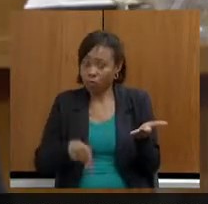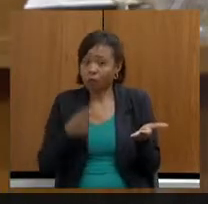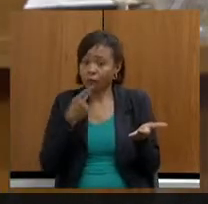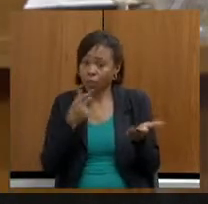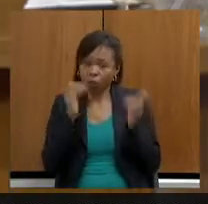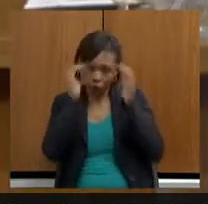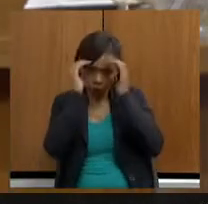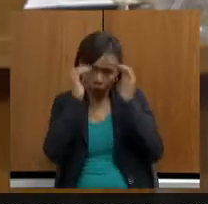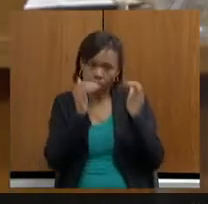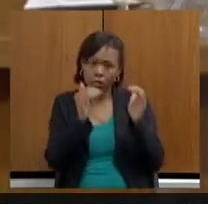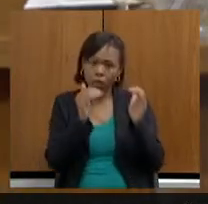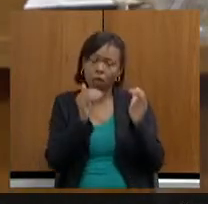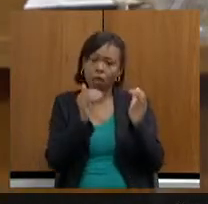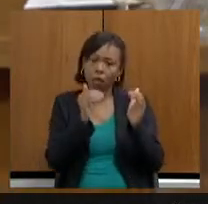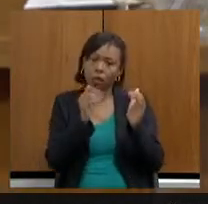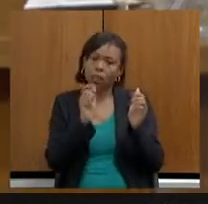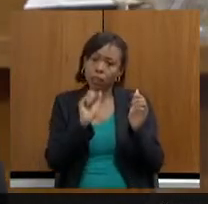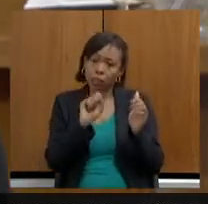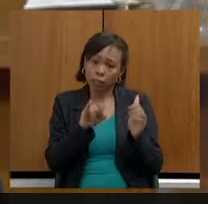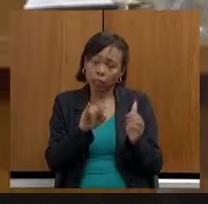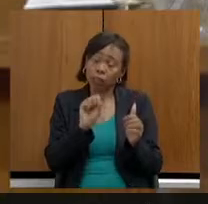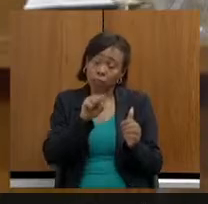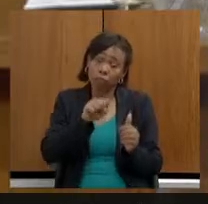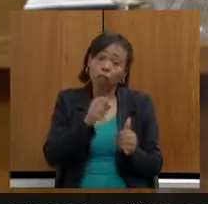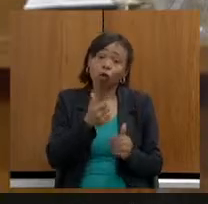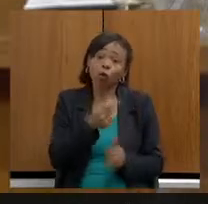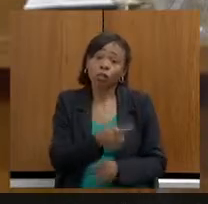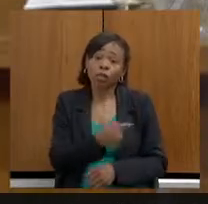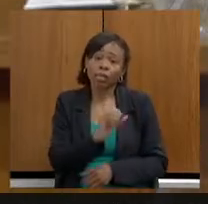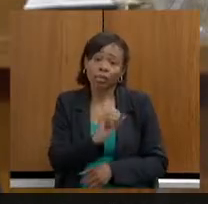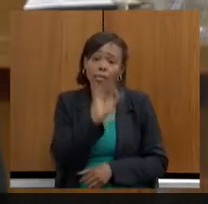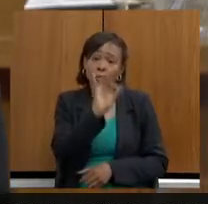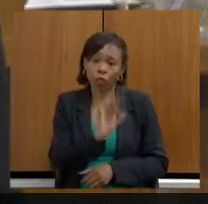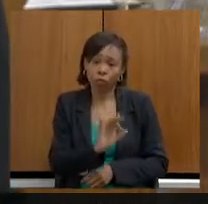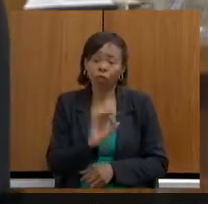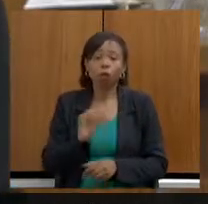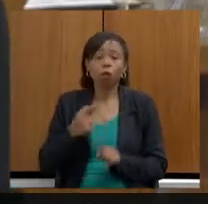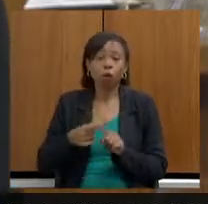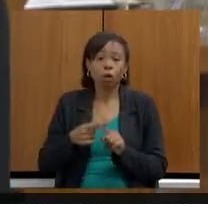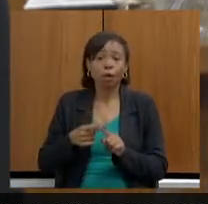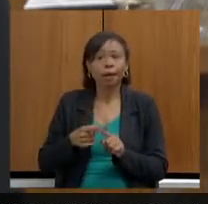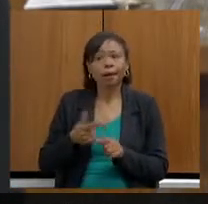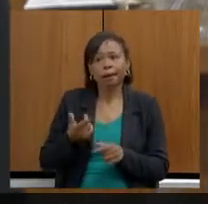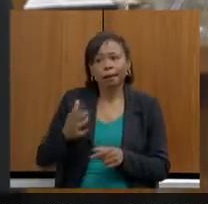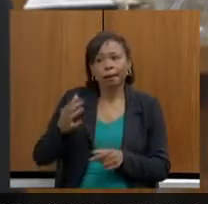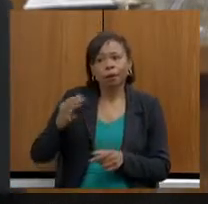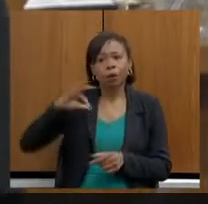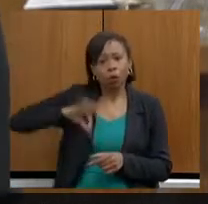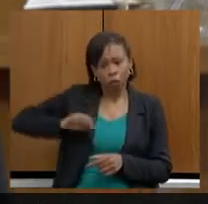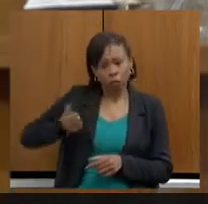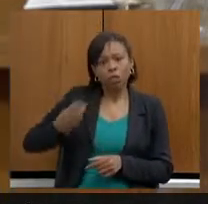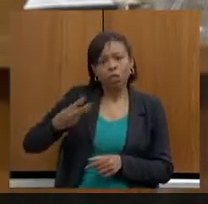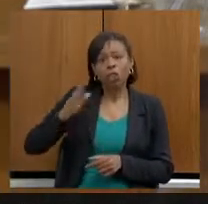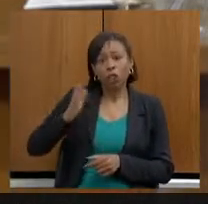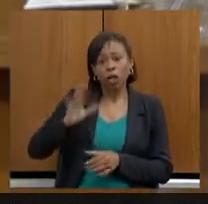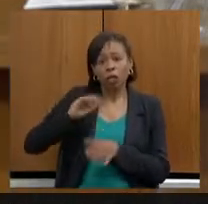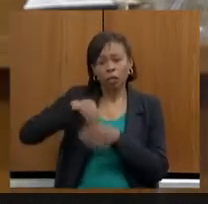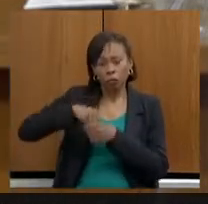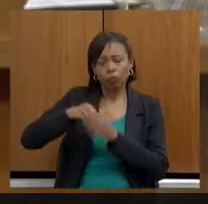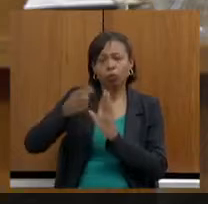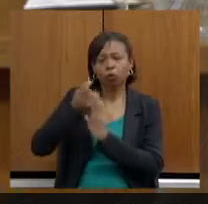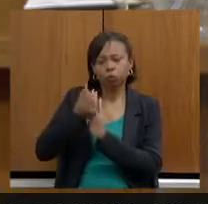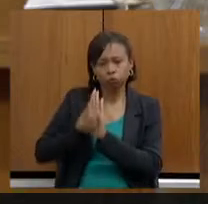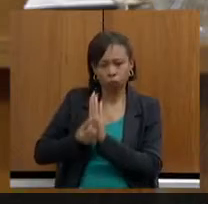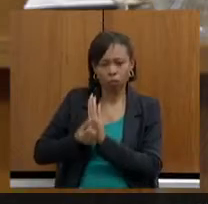setenta por cento e que claro né Deputado o 13º já estava no planejamento é do da execução orçamentária